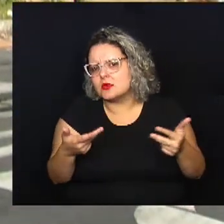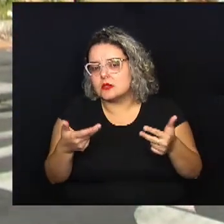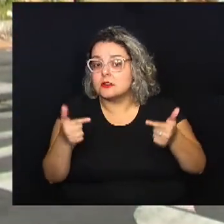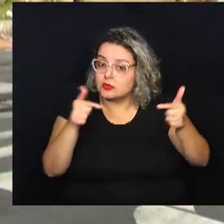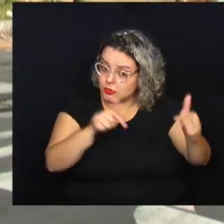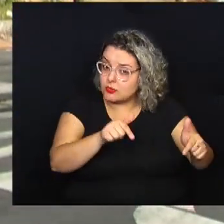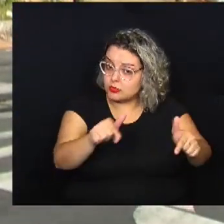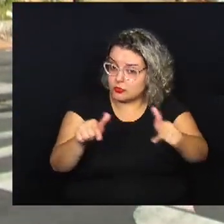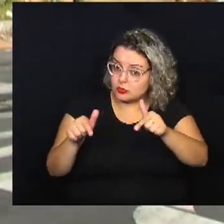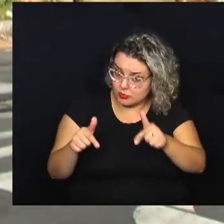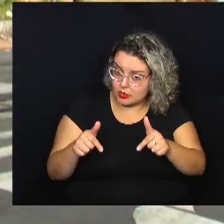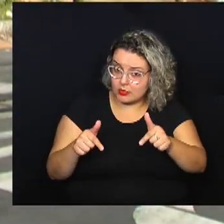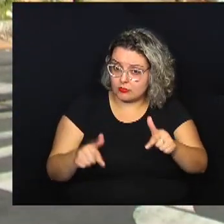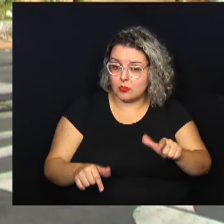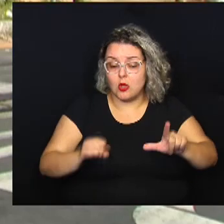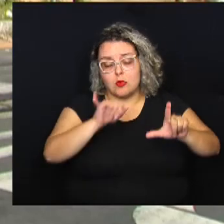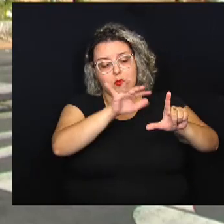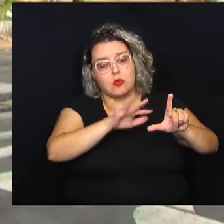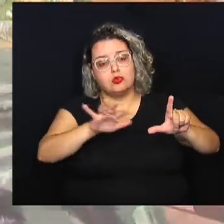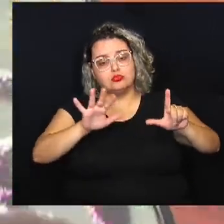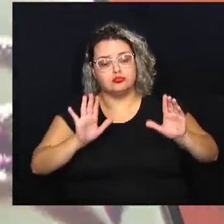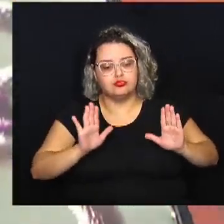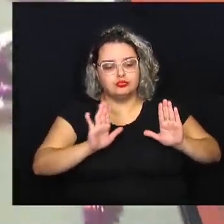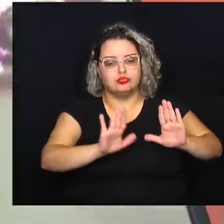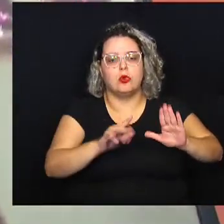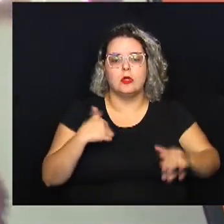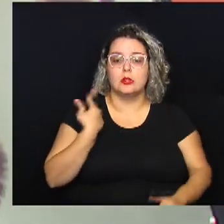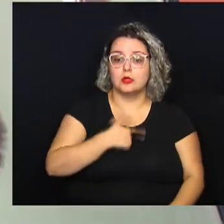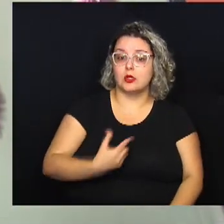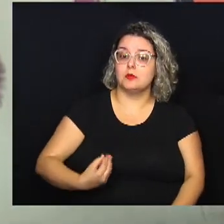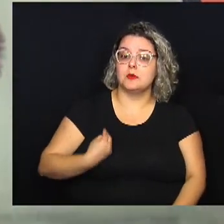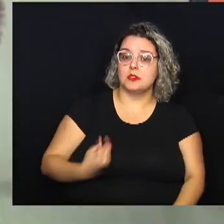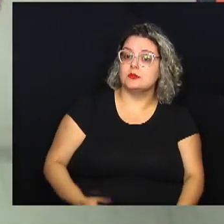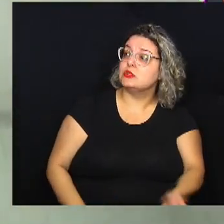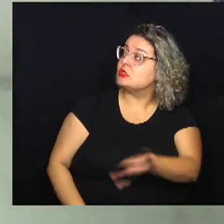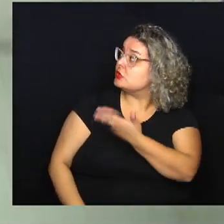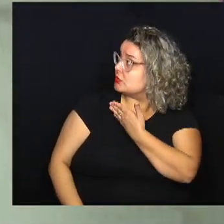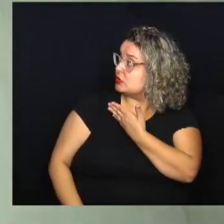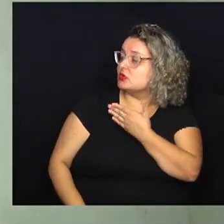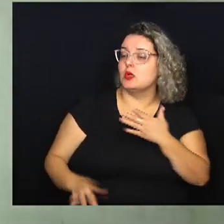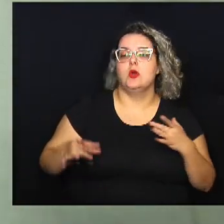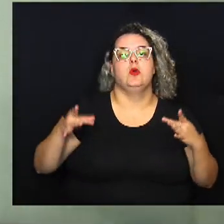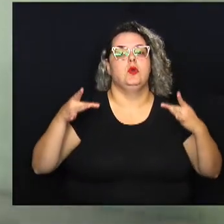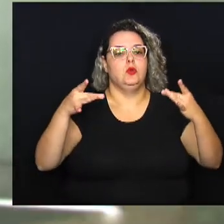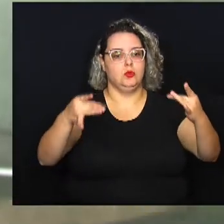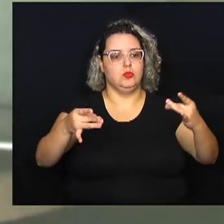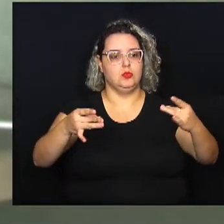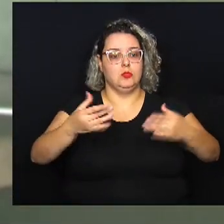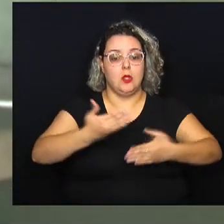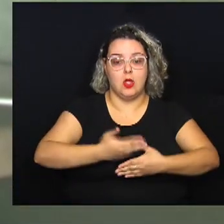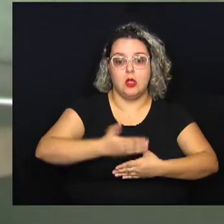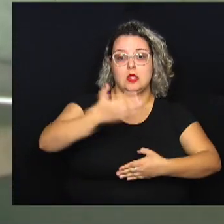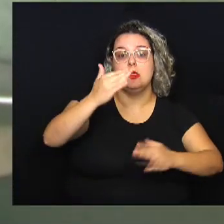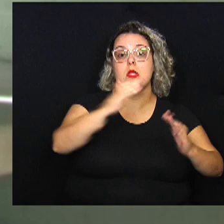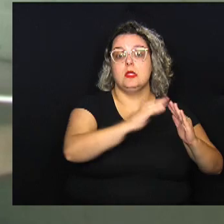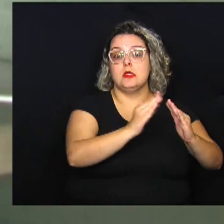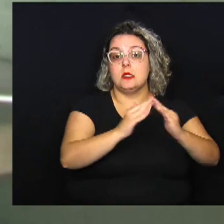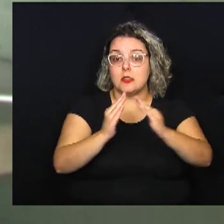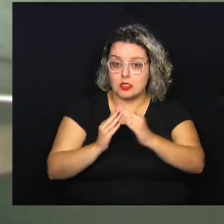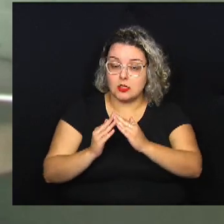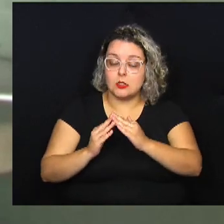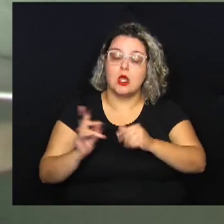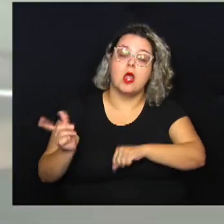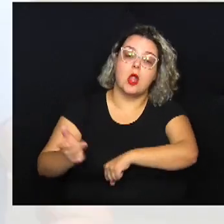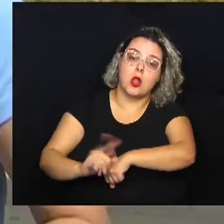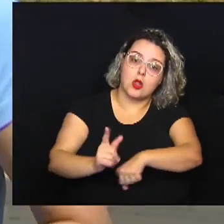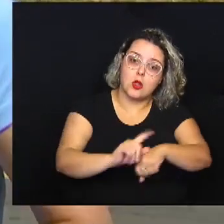espaço que as imagens ocupam em nossas vidas. Esses quadros estão fixados nas paredes das casas e comércios